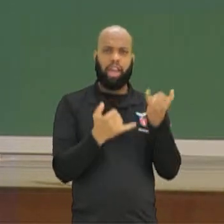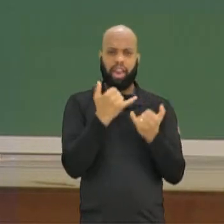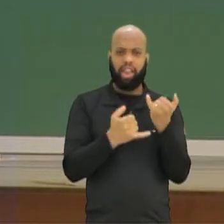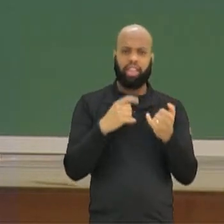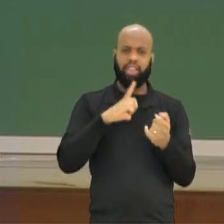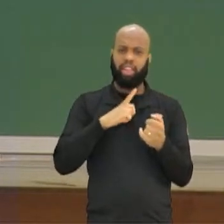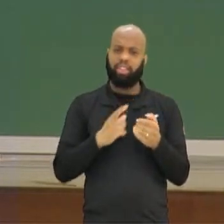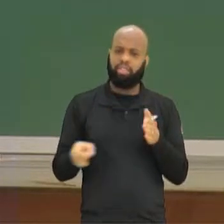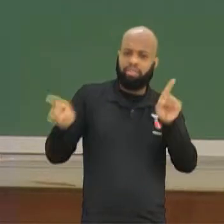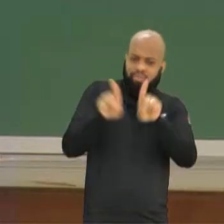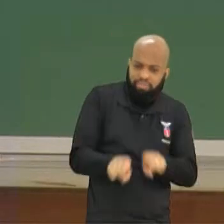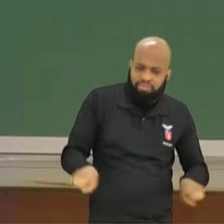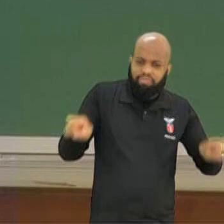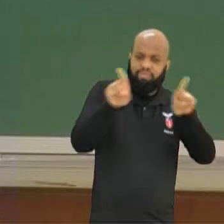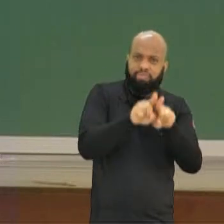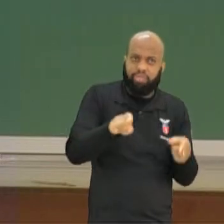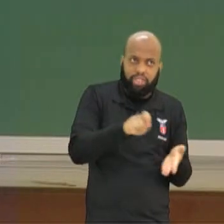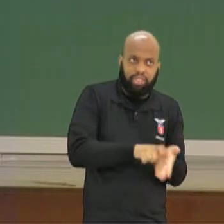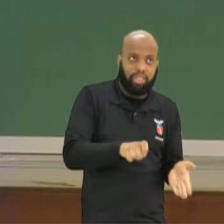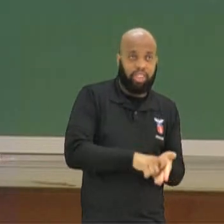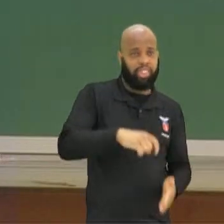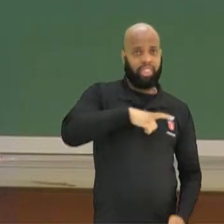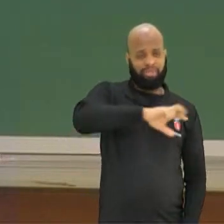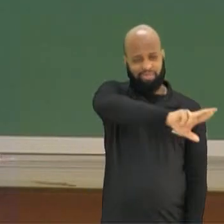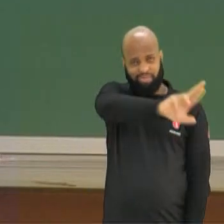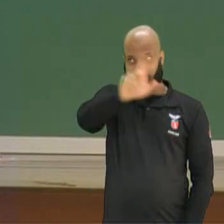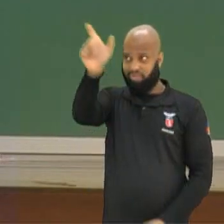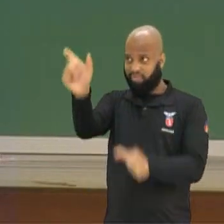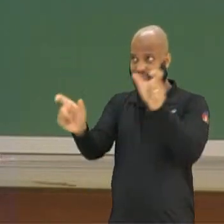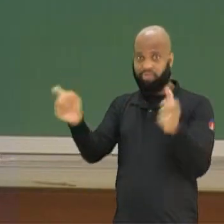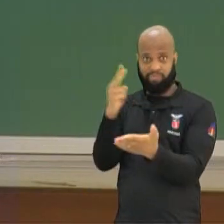e reescrevendo. Como há muitos severinos,